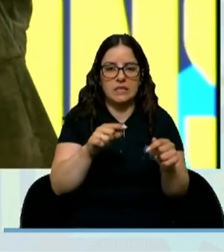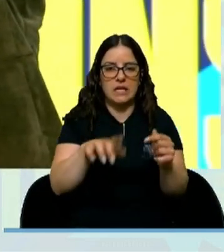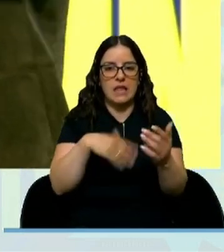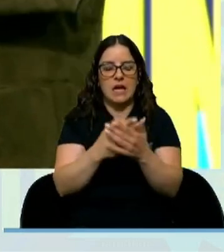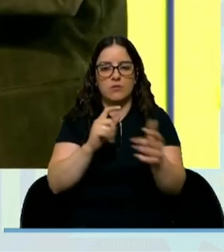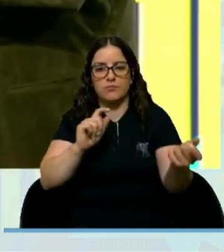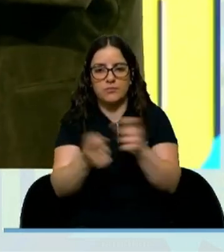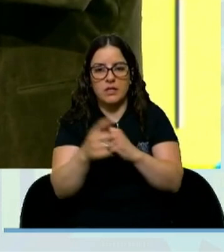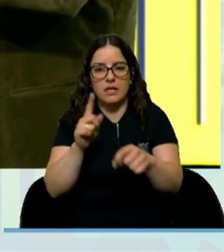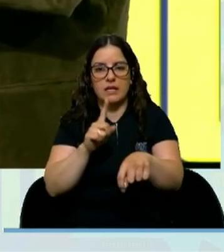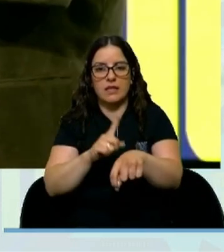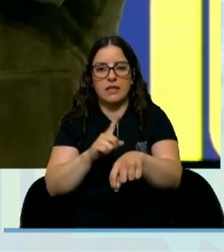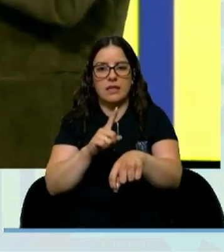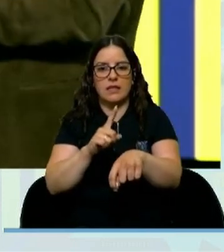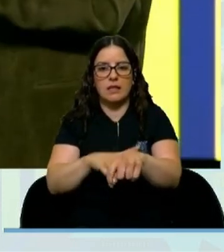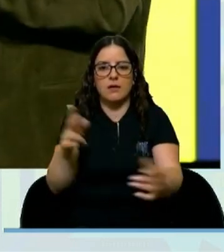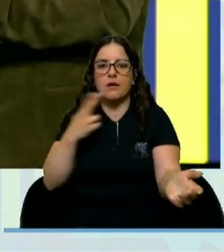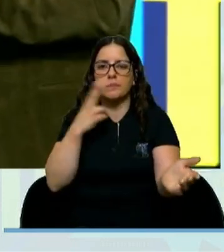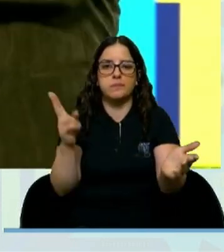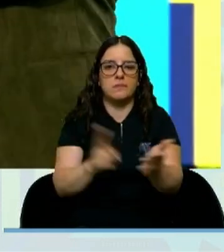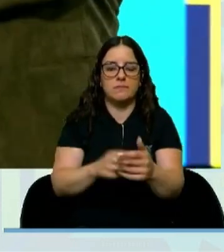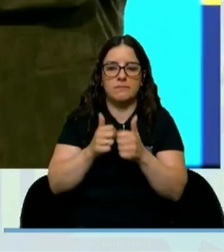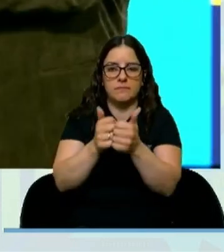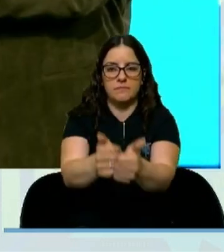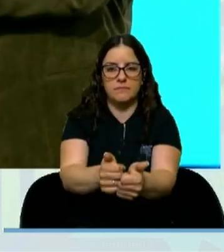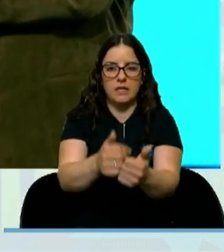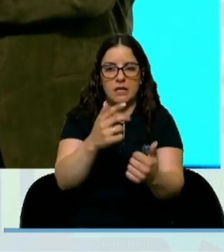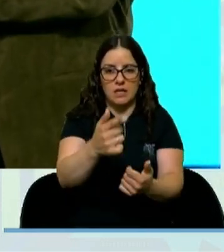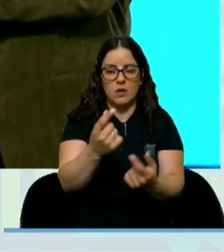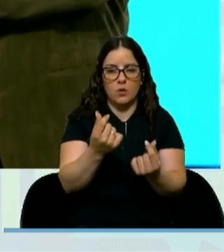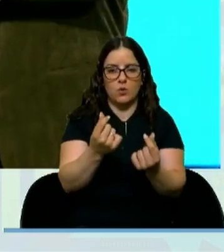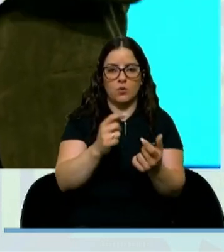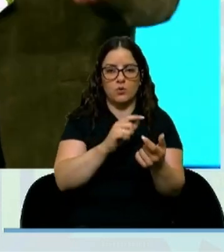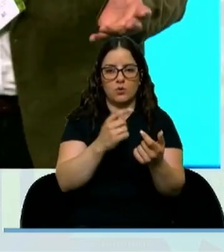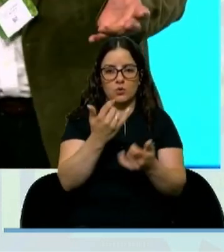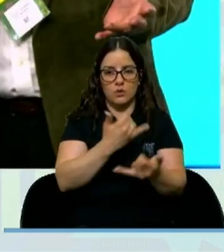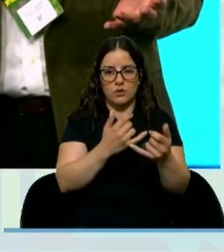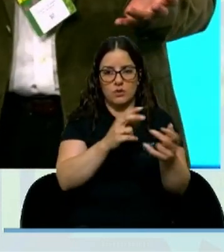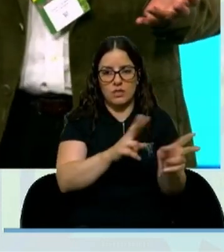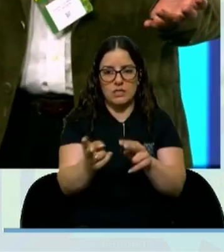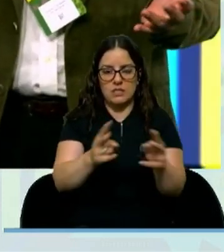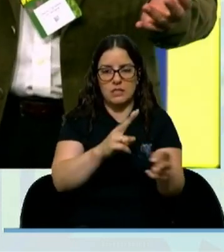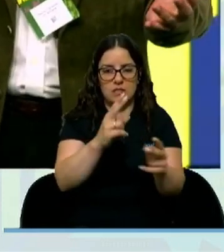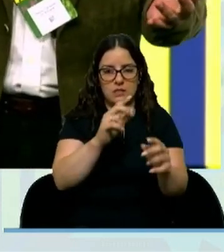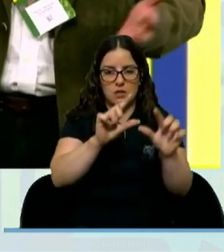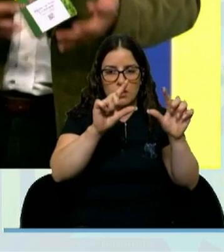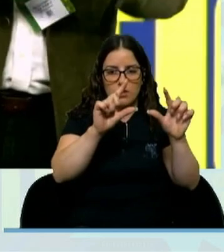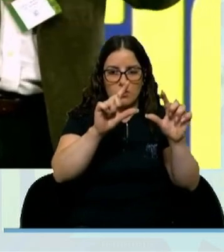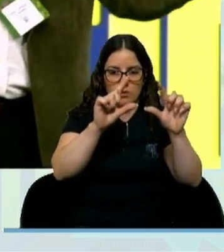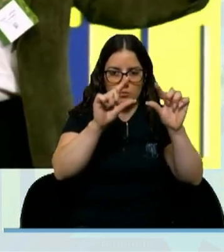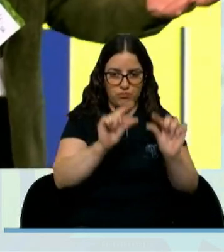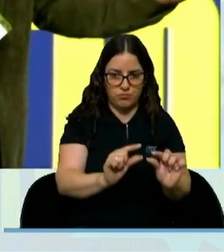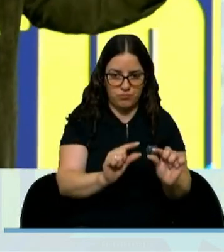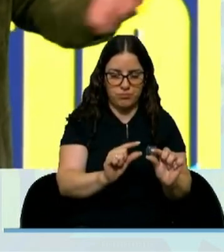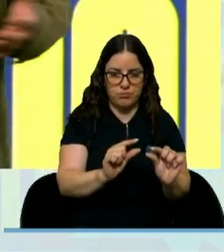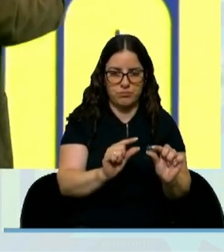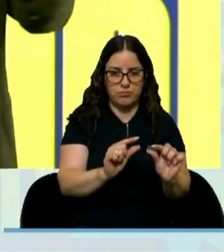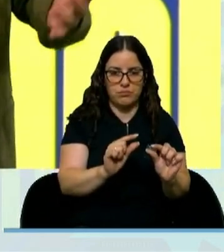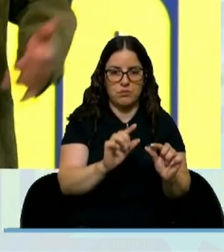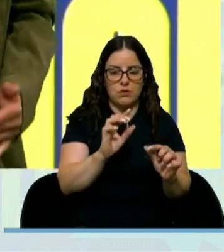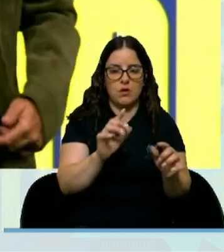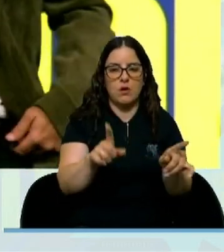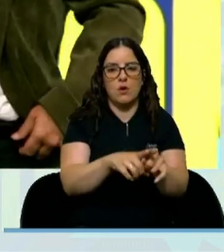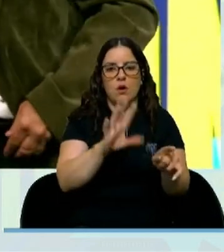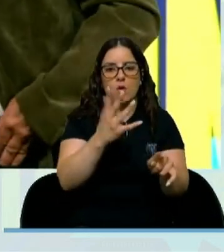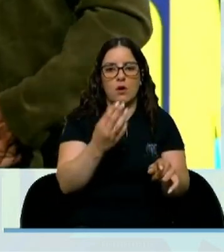Ao diminuir este tipo de custo de transação, naturalmente aparecem mercados, tal como quando a web apareceu, apareceram novos mercados e o